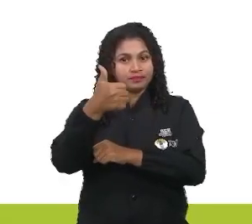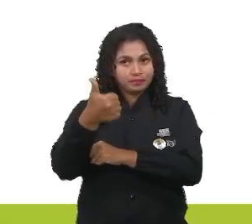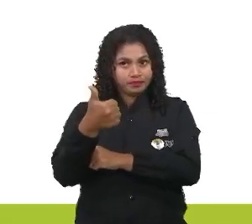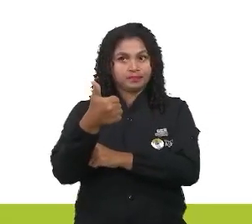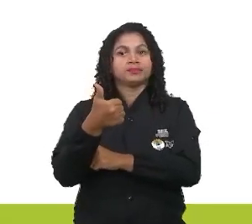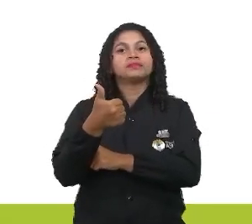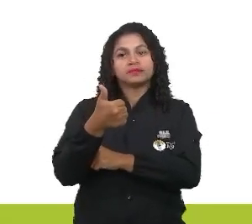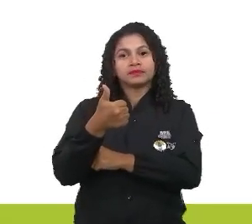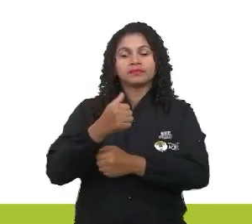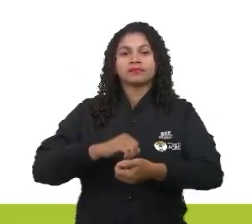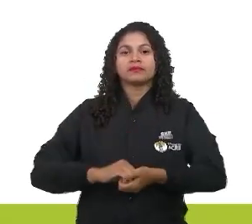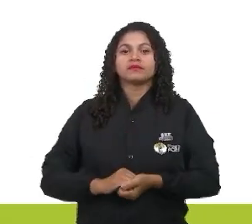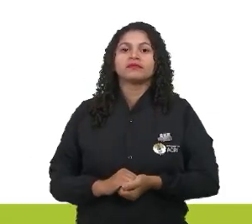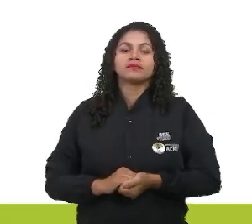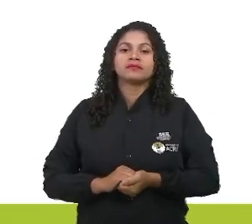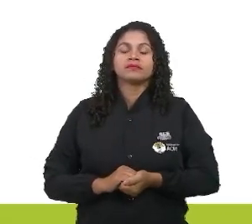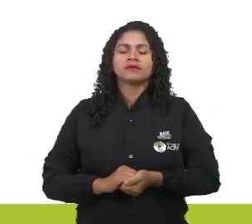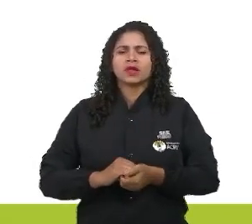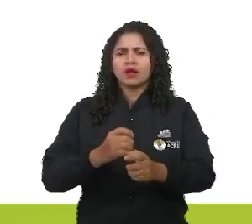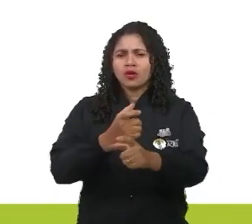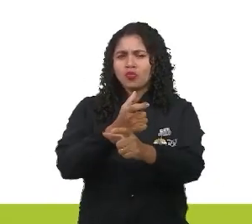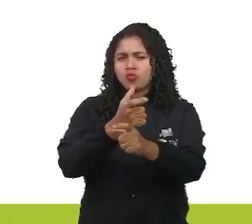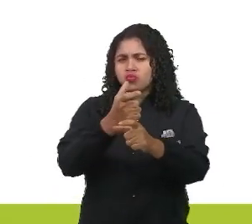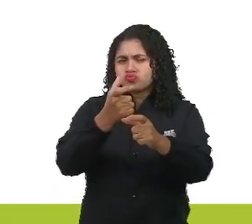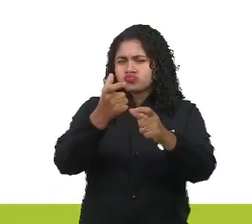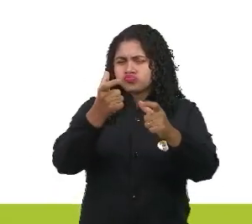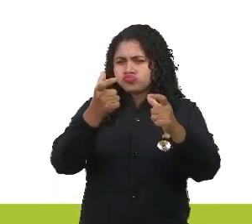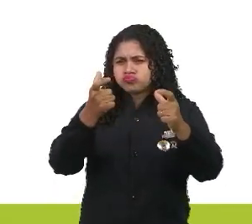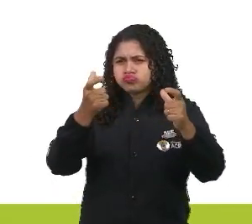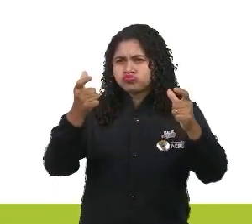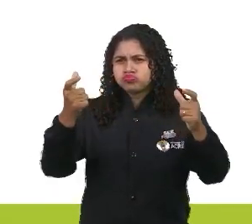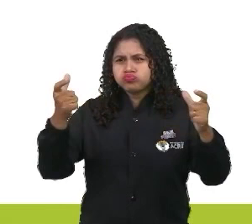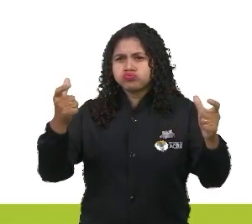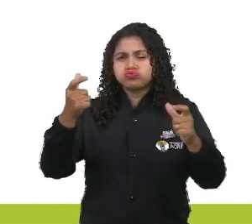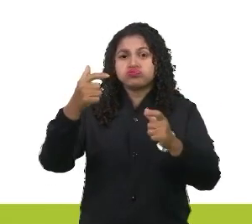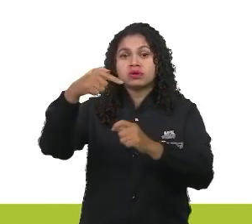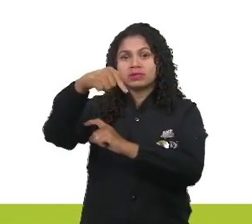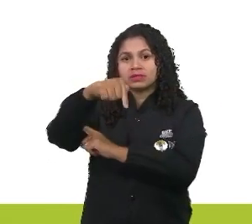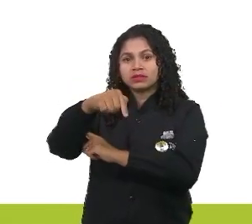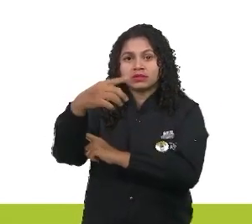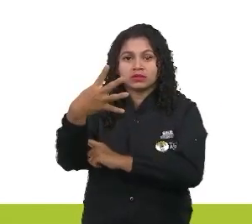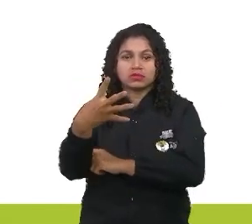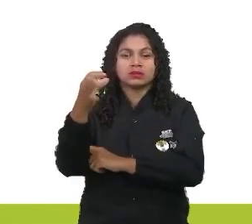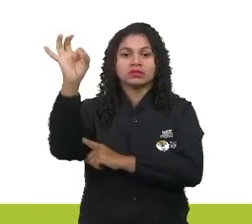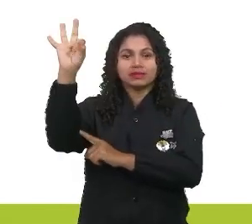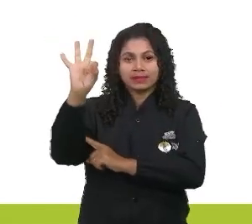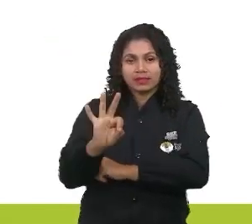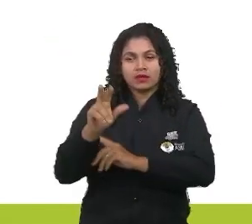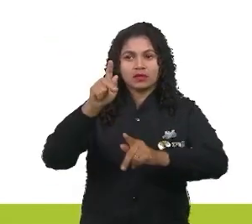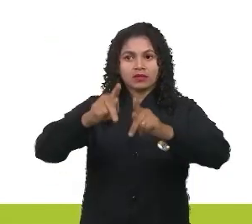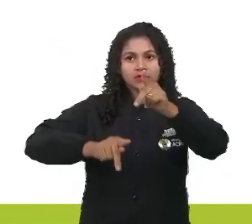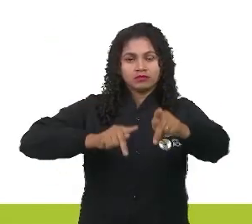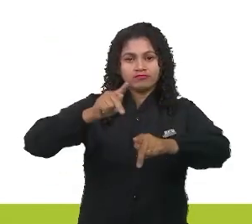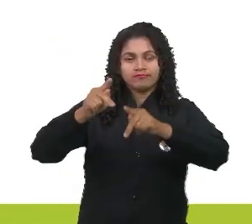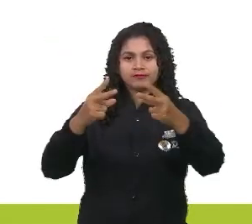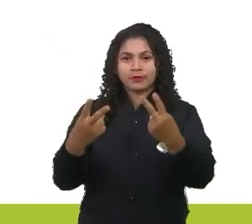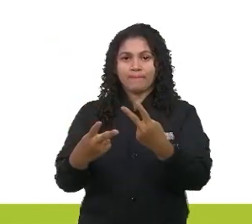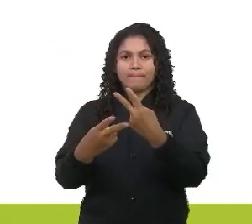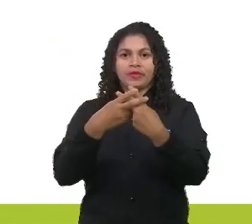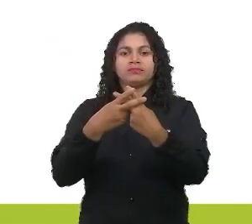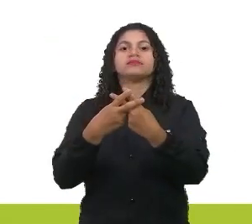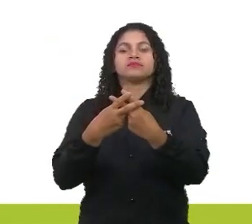2021. Houve crescimento de 74% da população